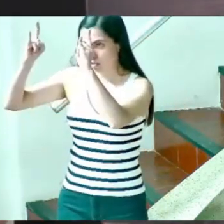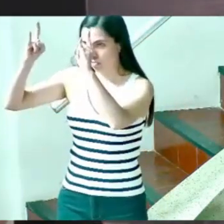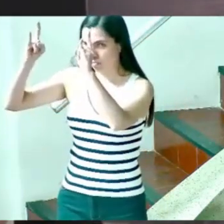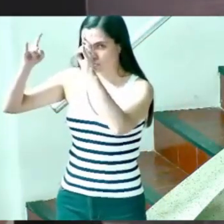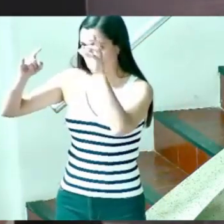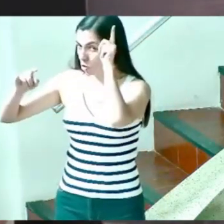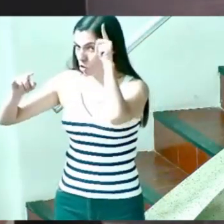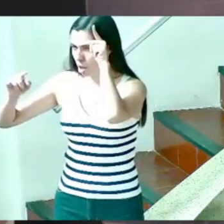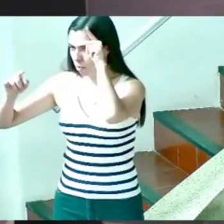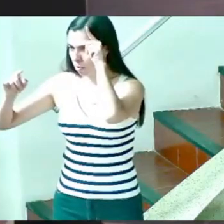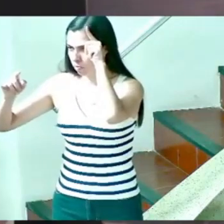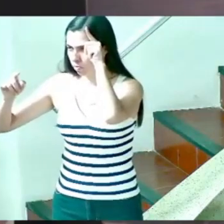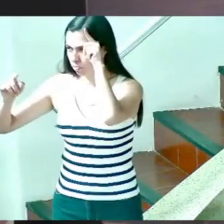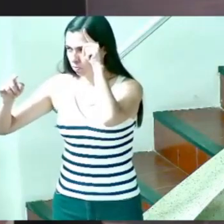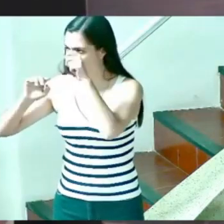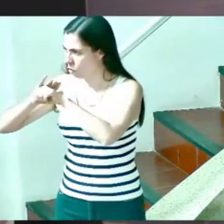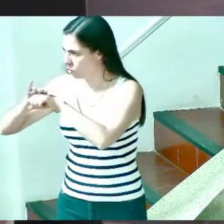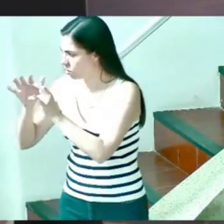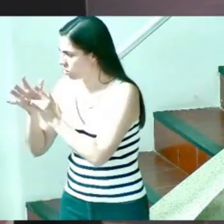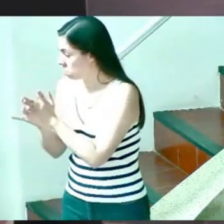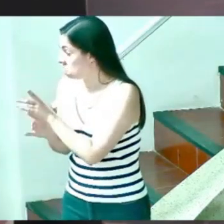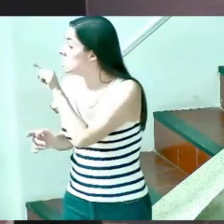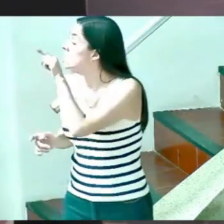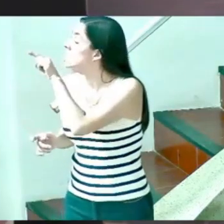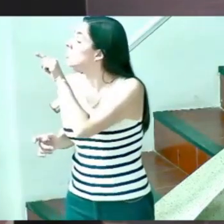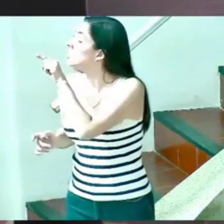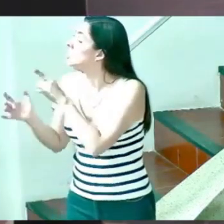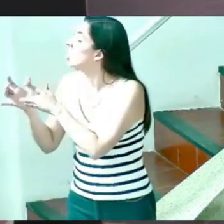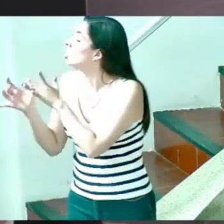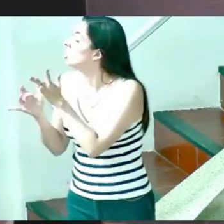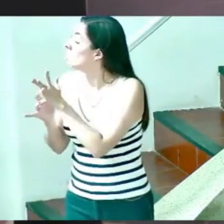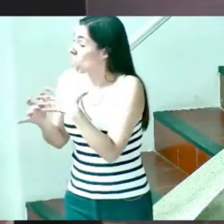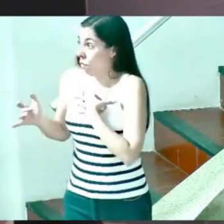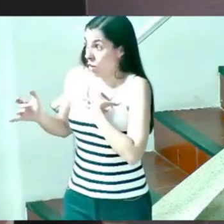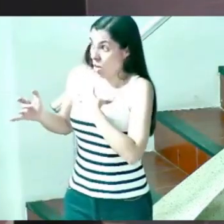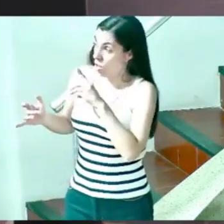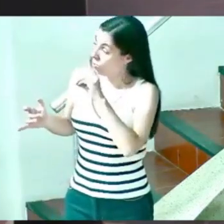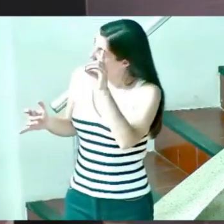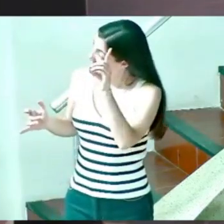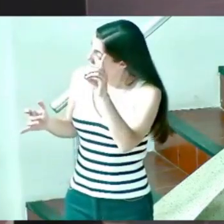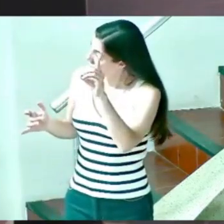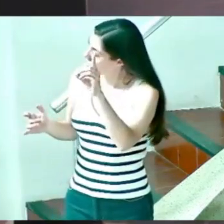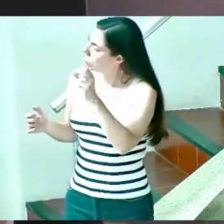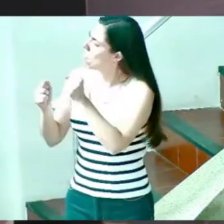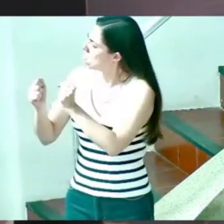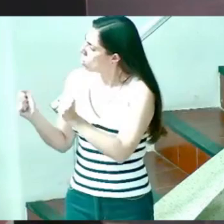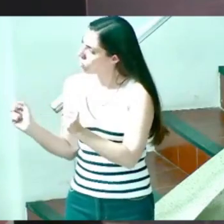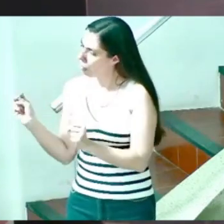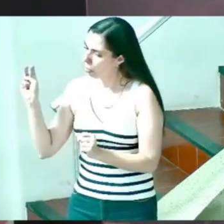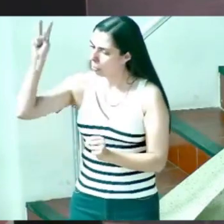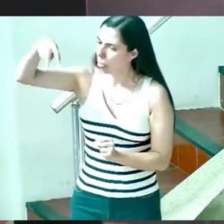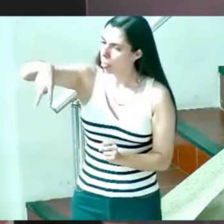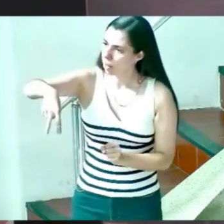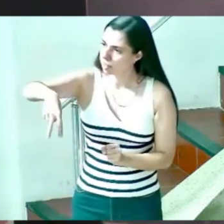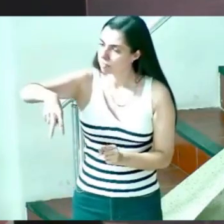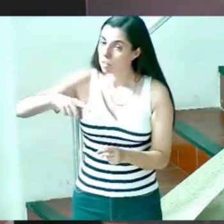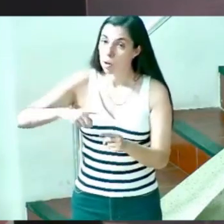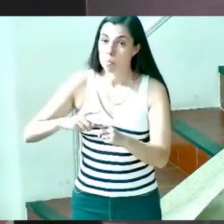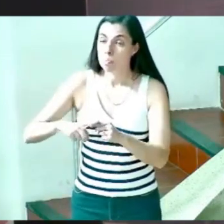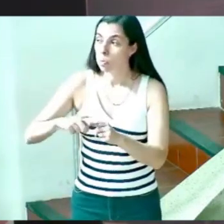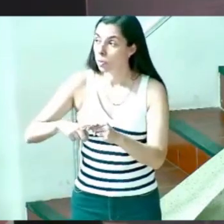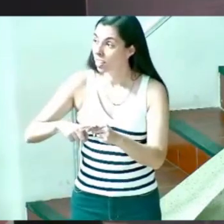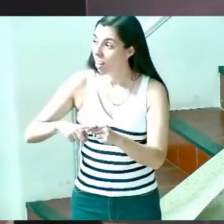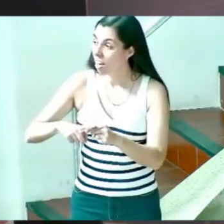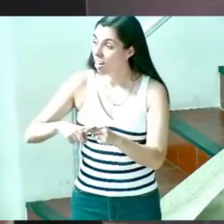Deus, atira-te abaixo. Porque está escrito: aos seus anjos ordenará a teu respeito que te guardem, e eles